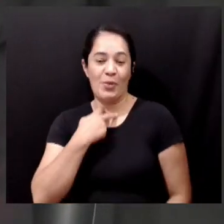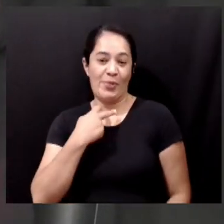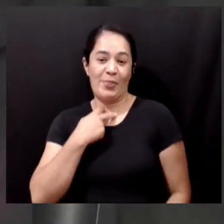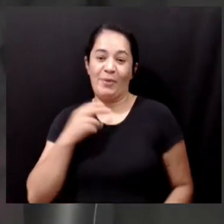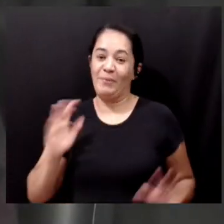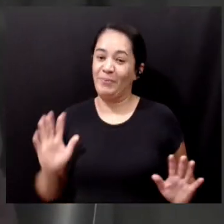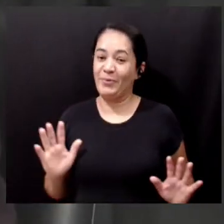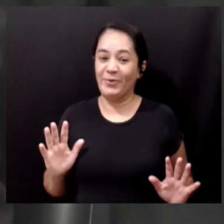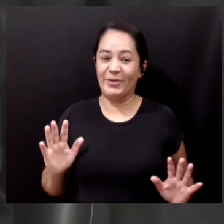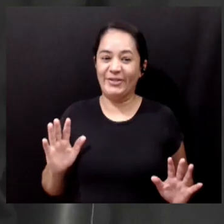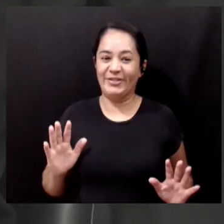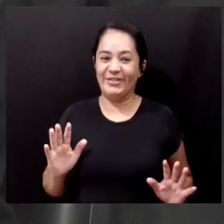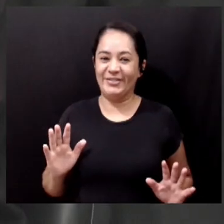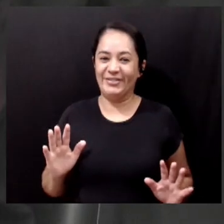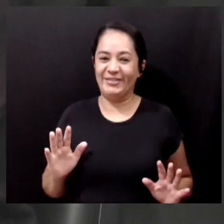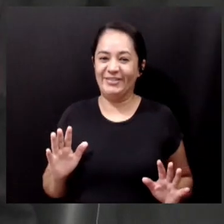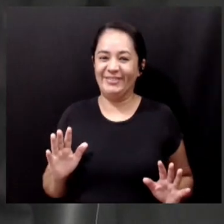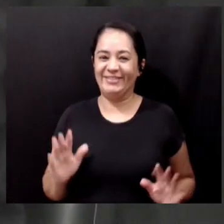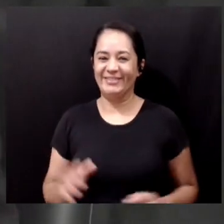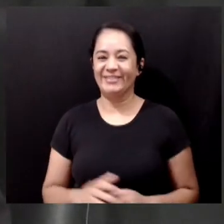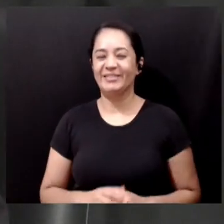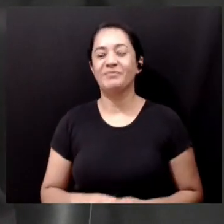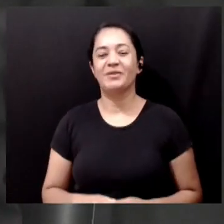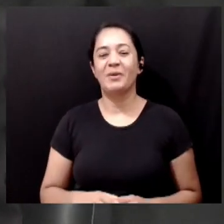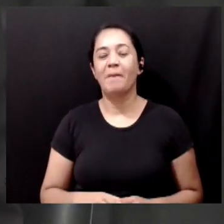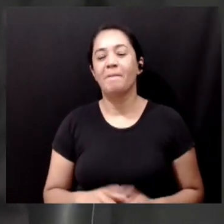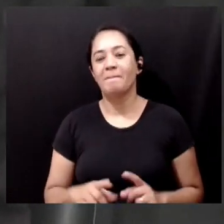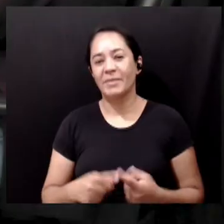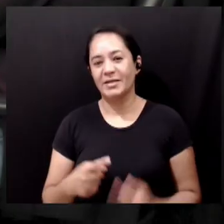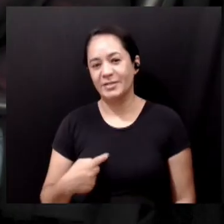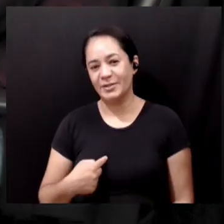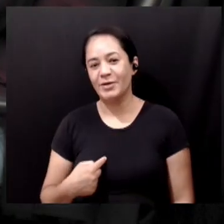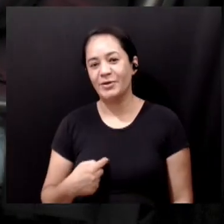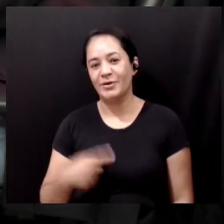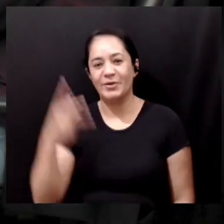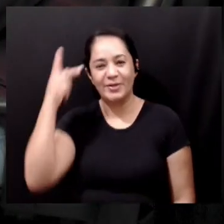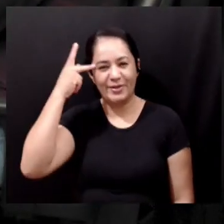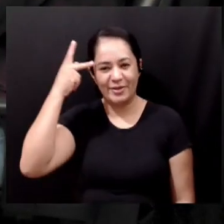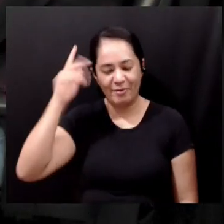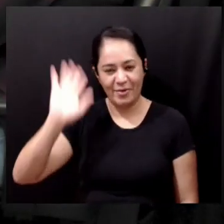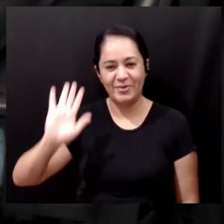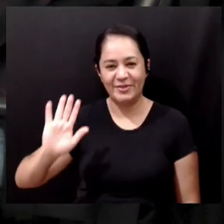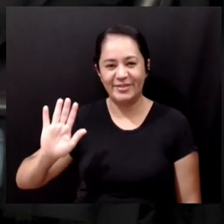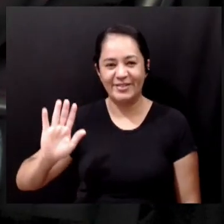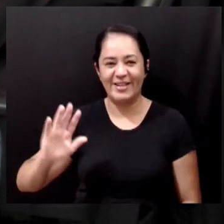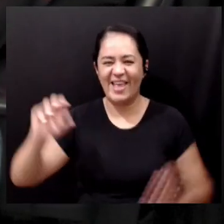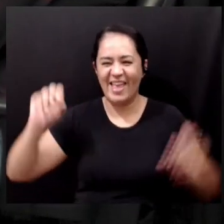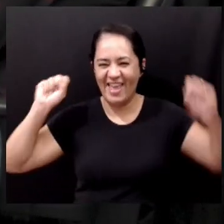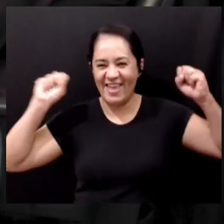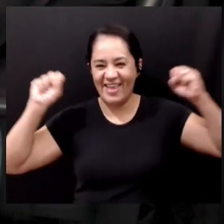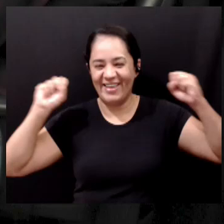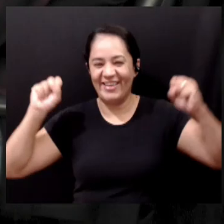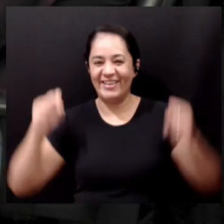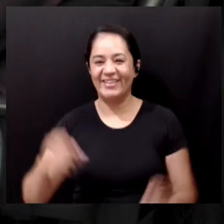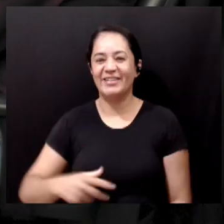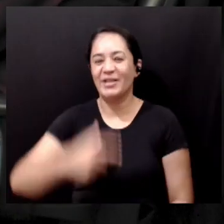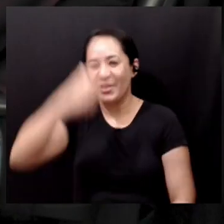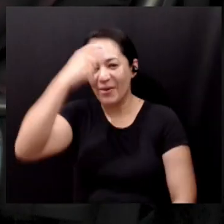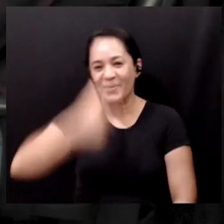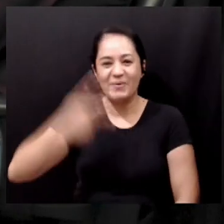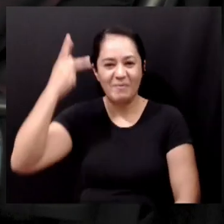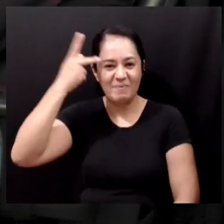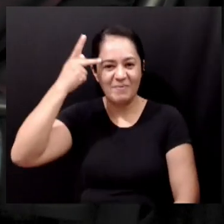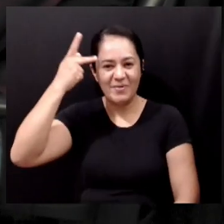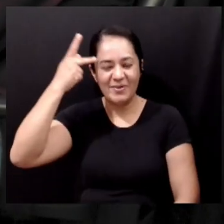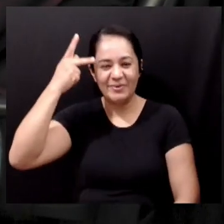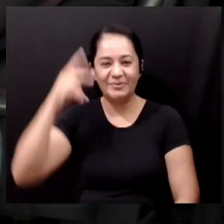Existe uma máxima que político não tem time, mas eu sou São Paulino, tá? Que bom também. Eu sou São Paulino. Eu sou São Paulino, eu